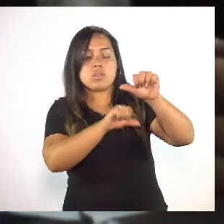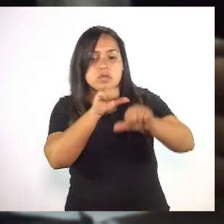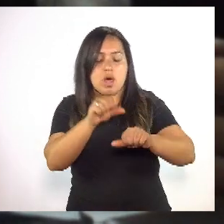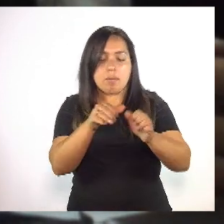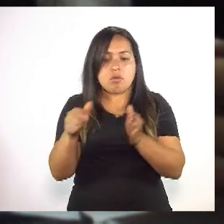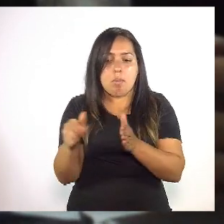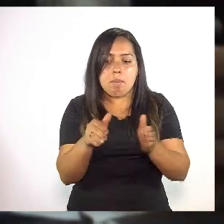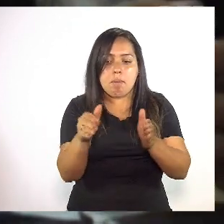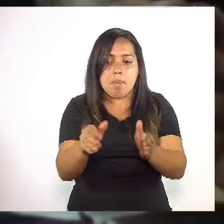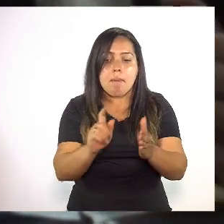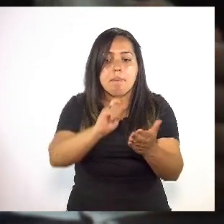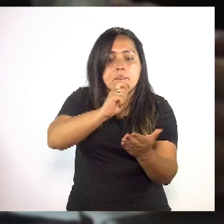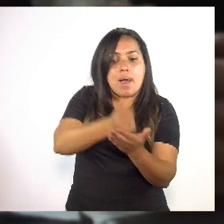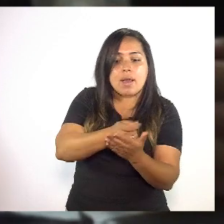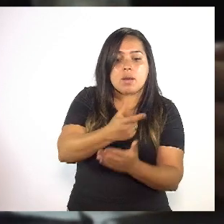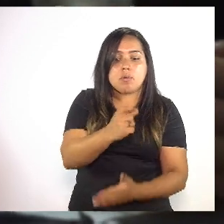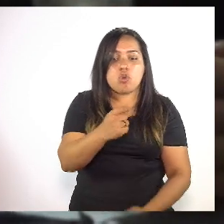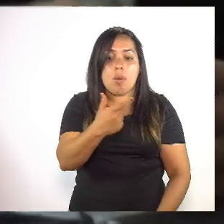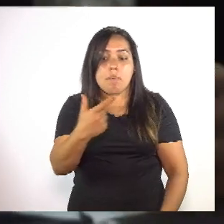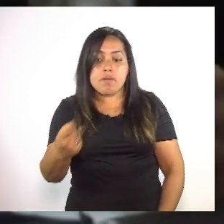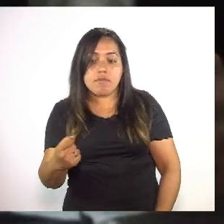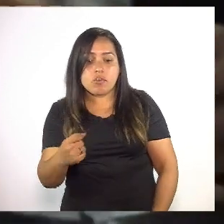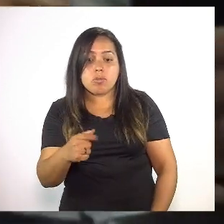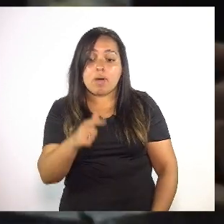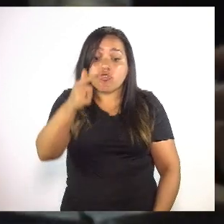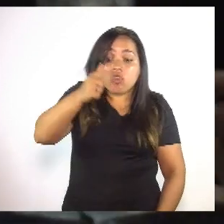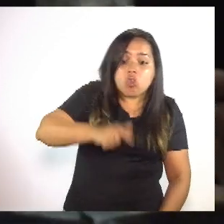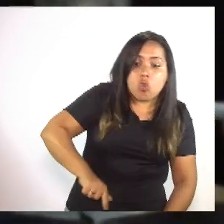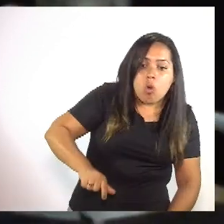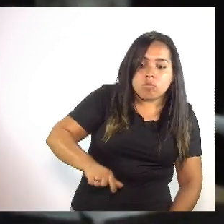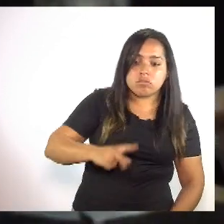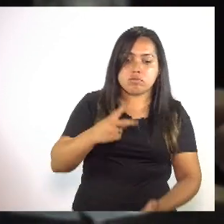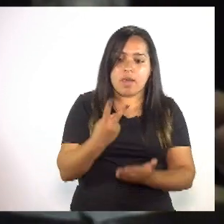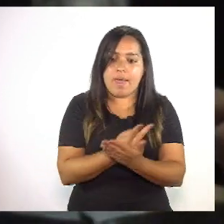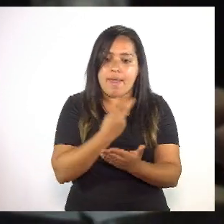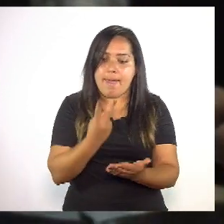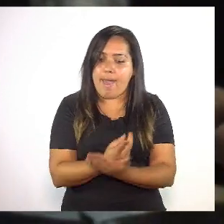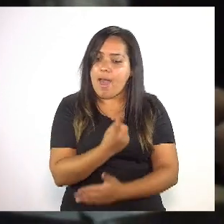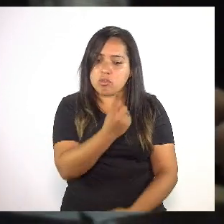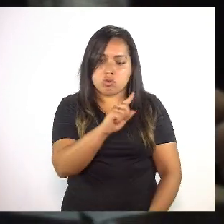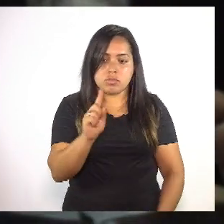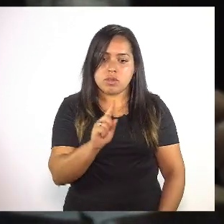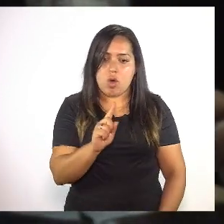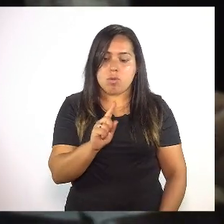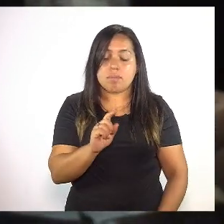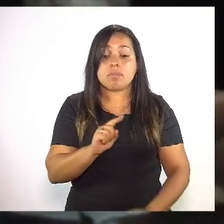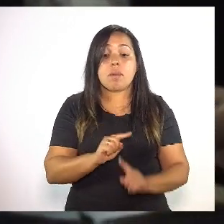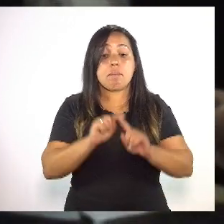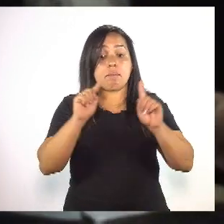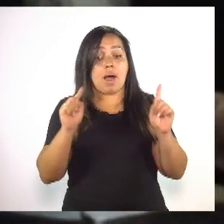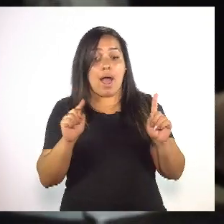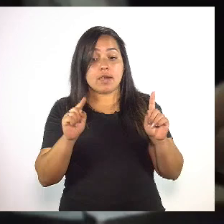já para o exercício de 2020, para que nós não caíssemos novamente nessa irregularidade. Com relação